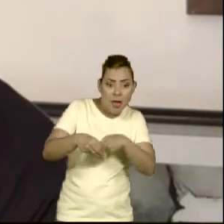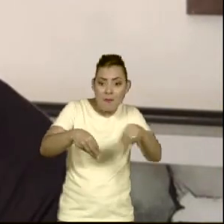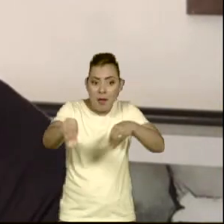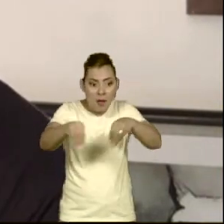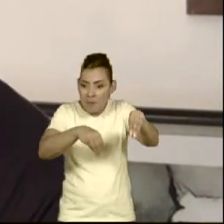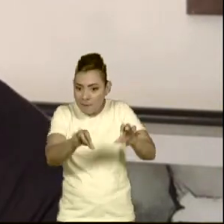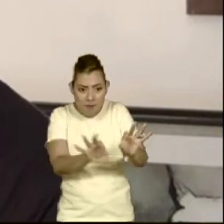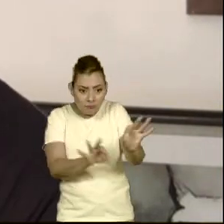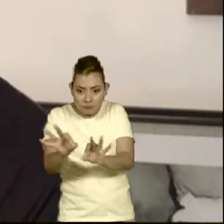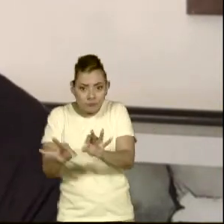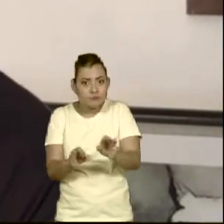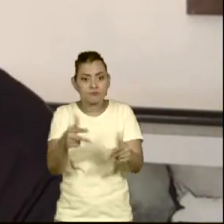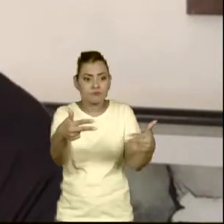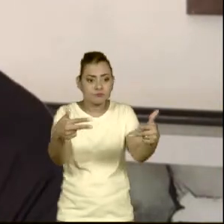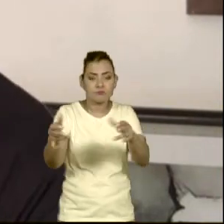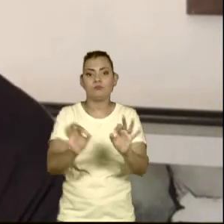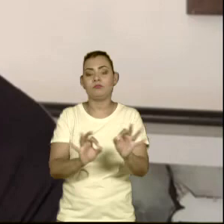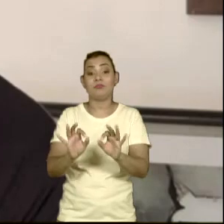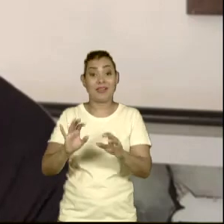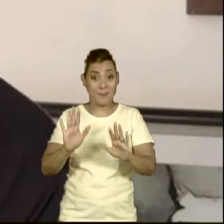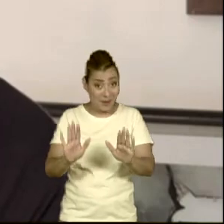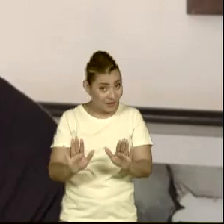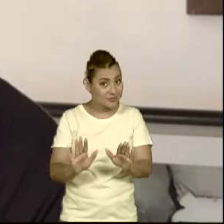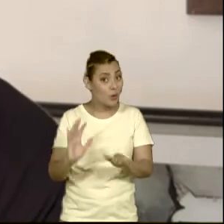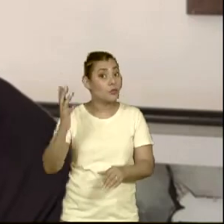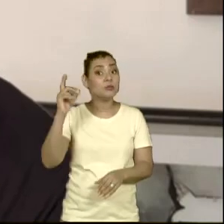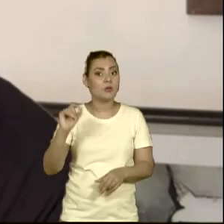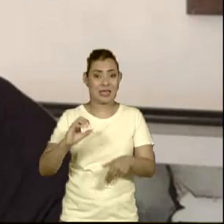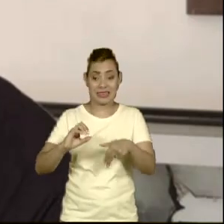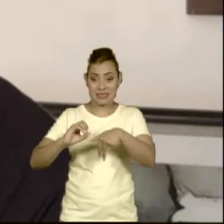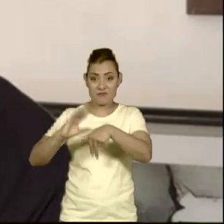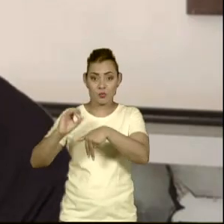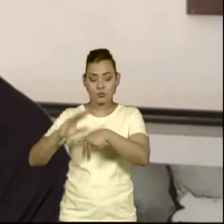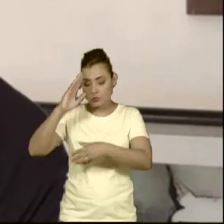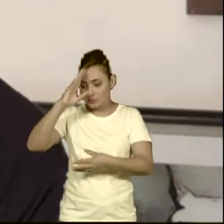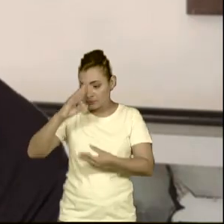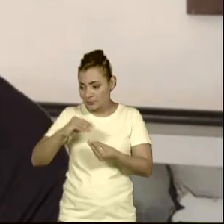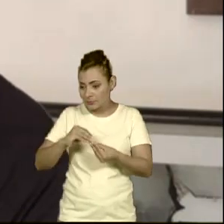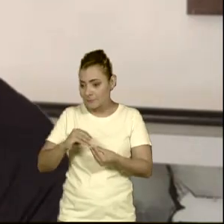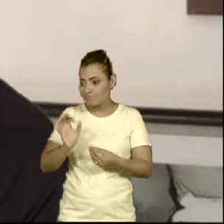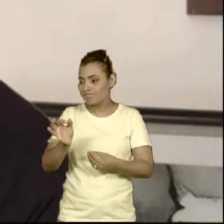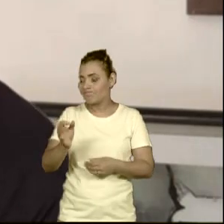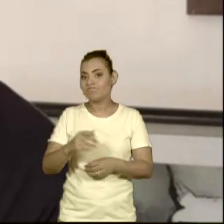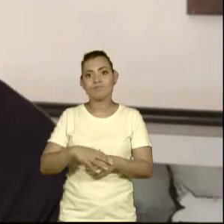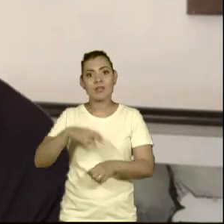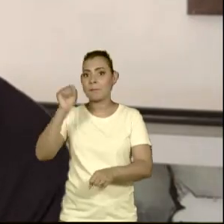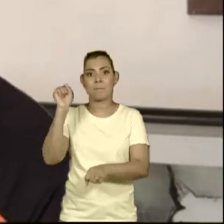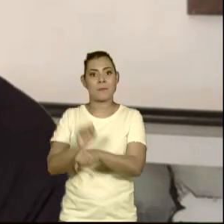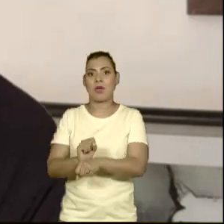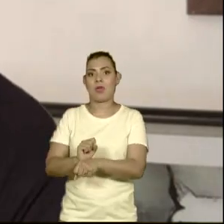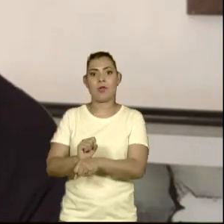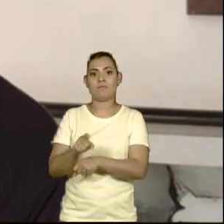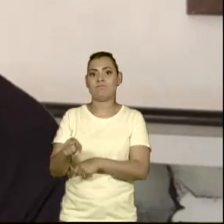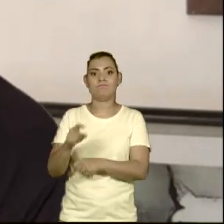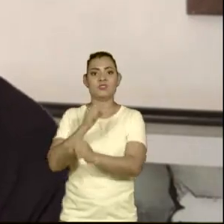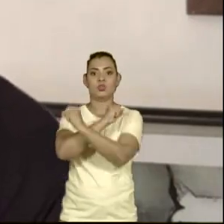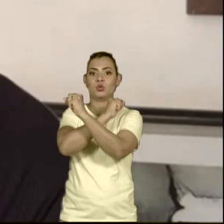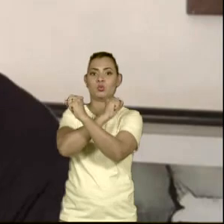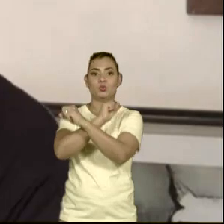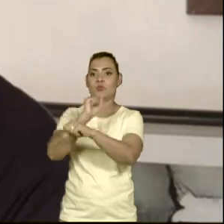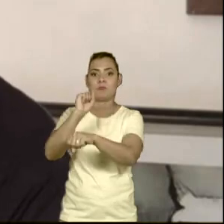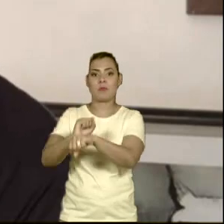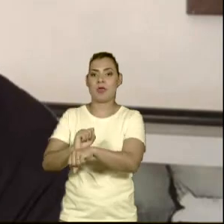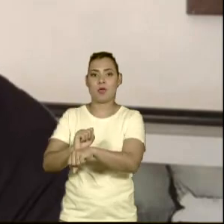Ilha acontecesse. E nessa brincadeira, a TV chegou à conclusão que precisava parar a produção do X-Tudo